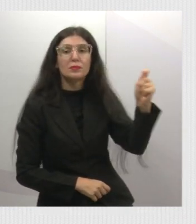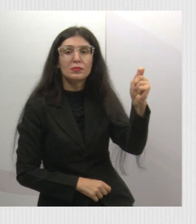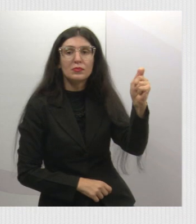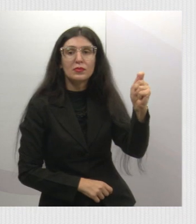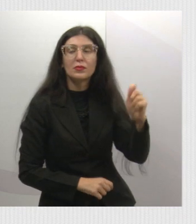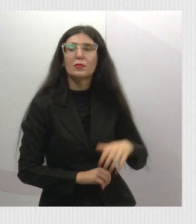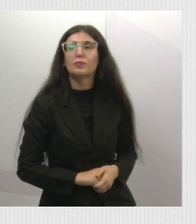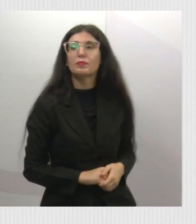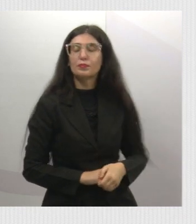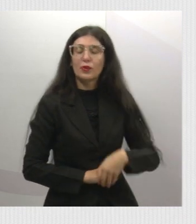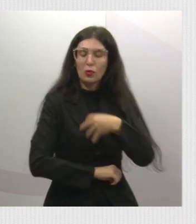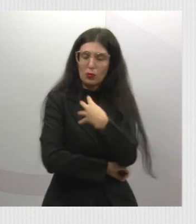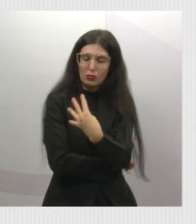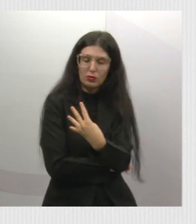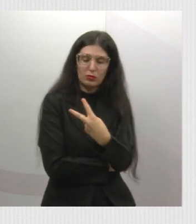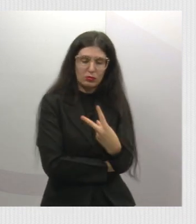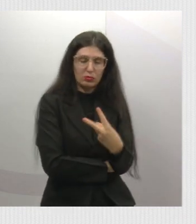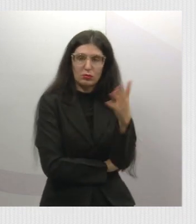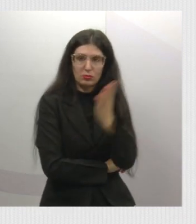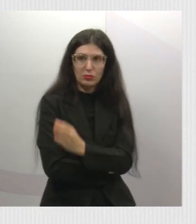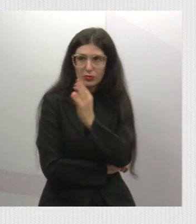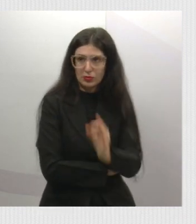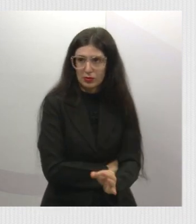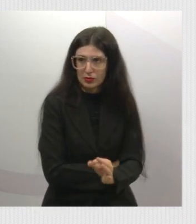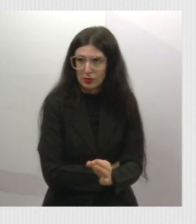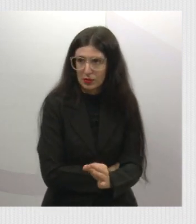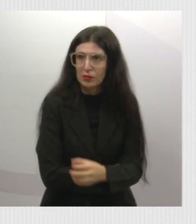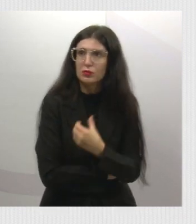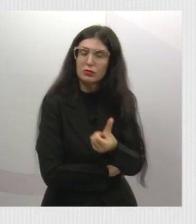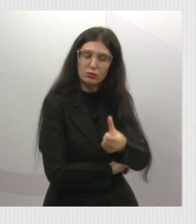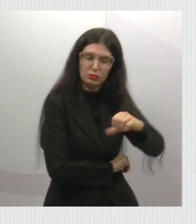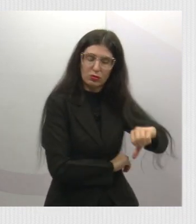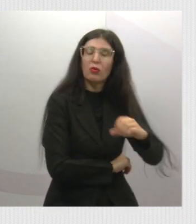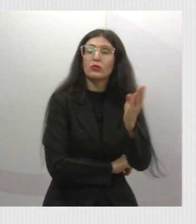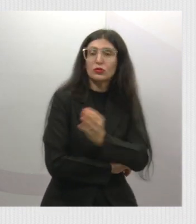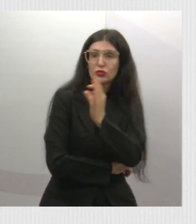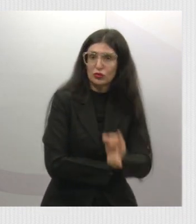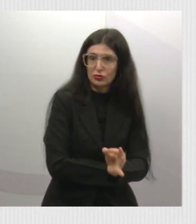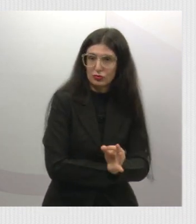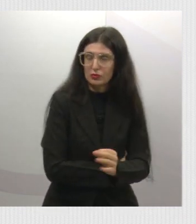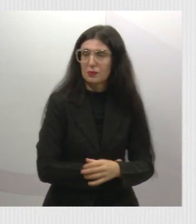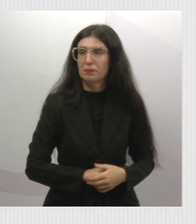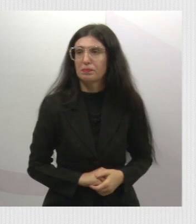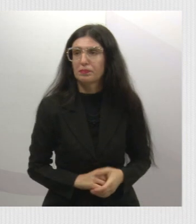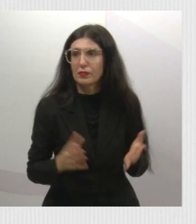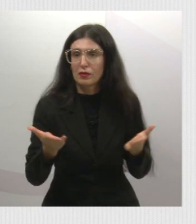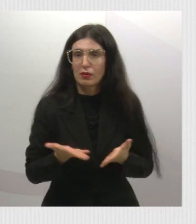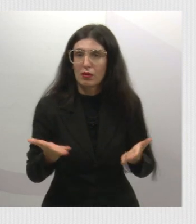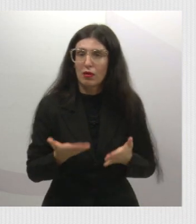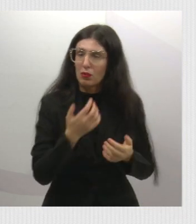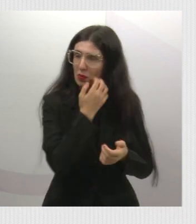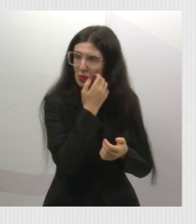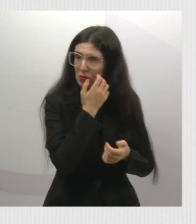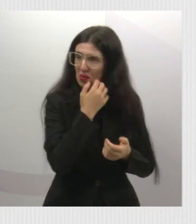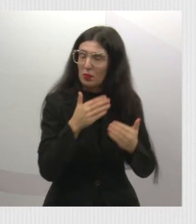tinha 42%, 69% de dívida, e agora, nesse quadrimestre, foi